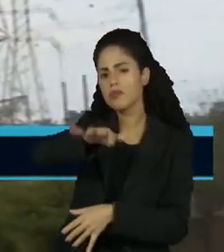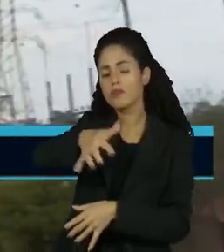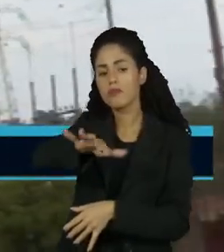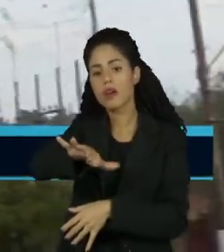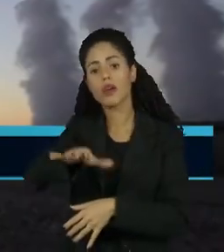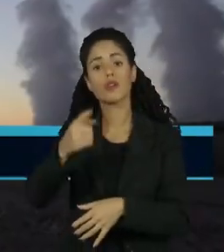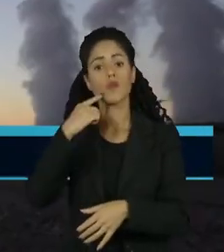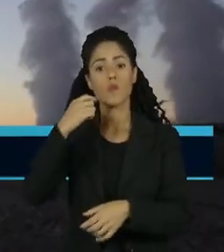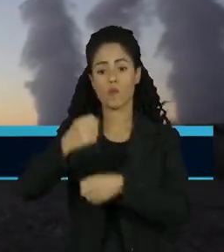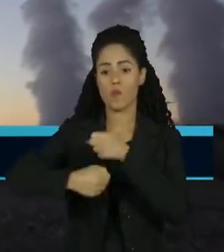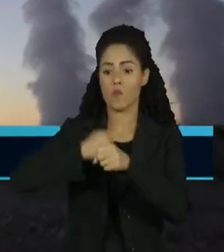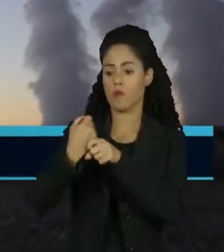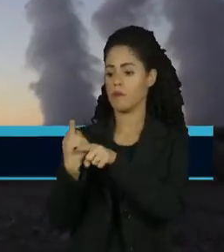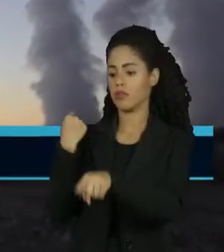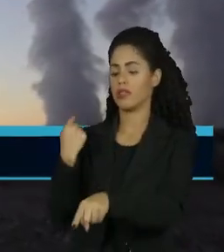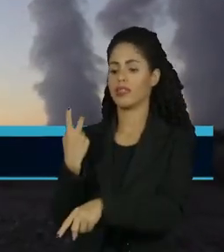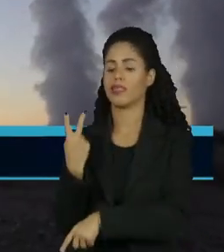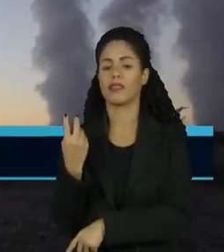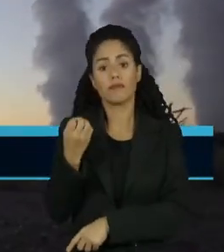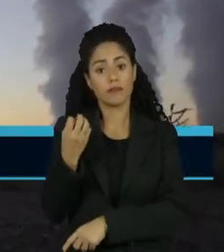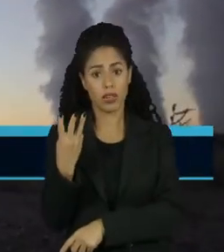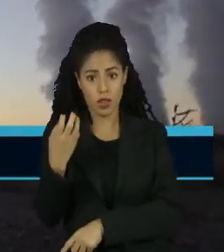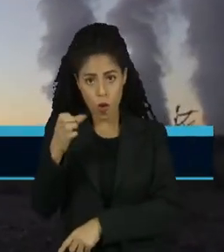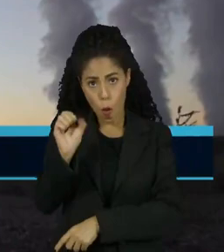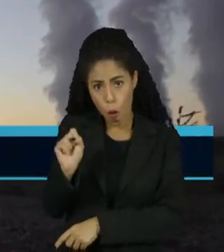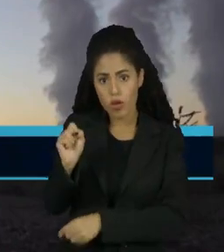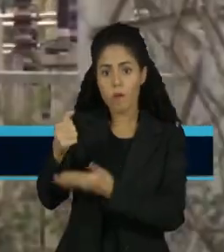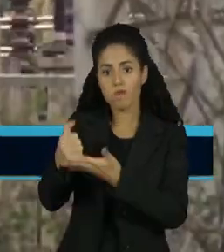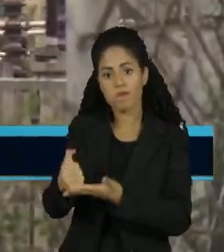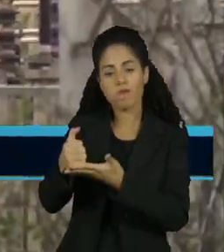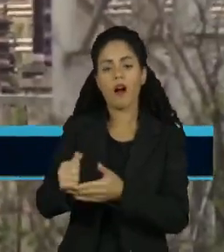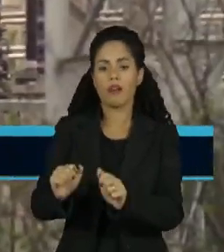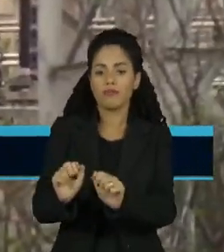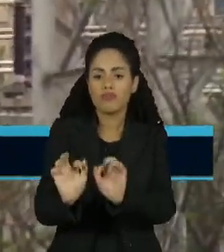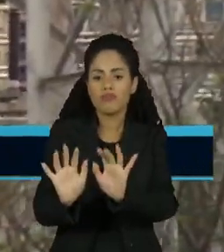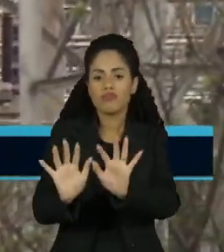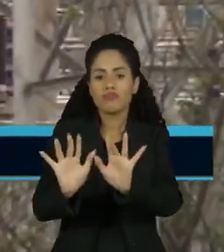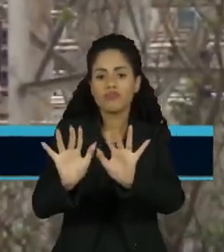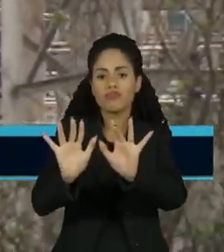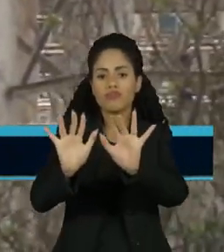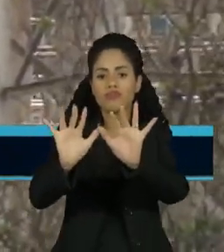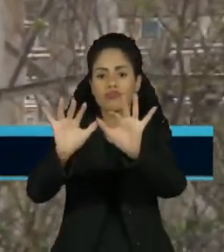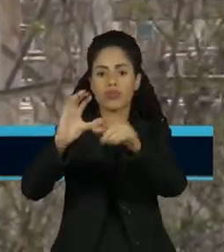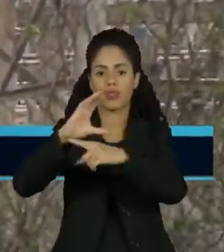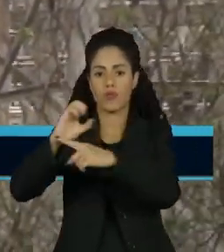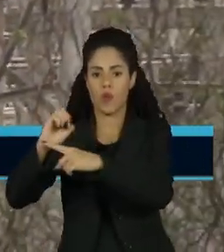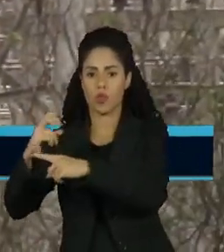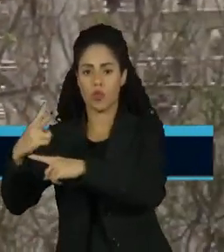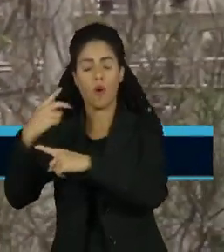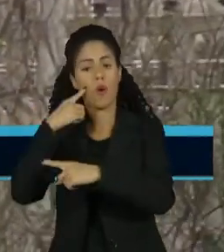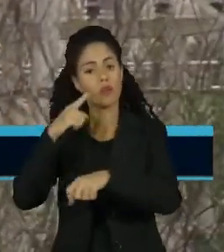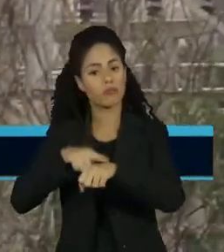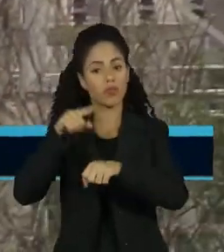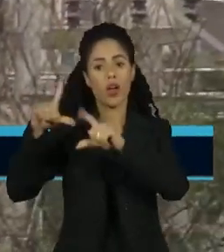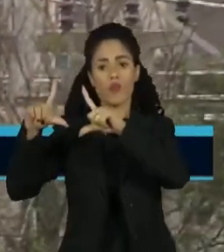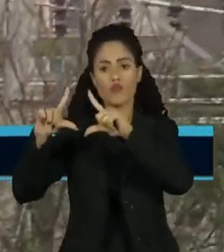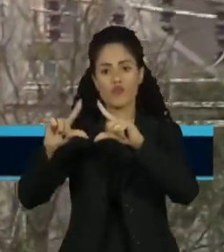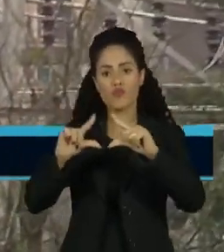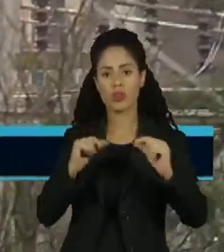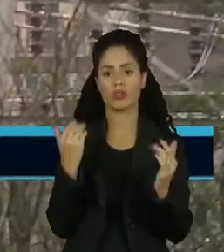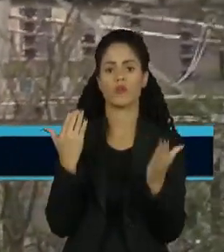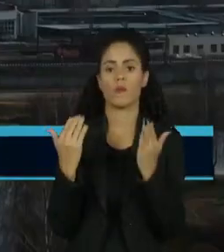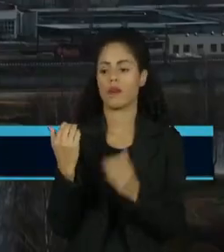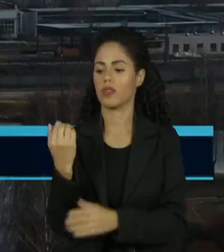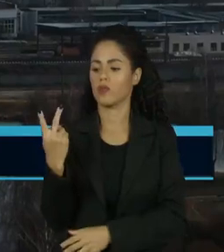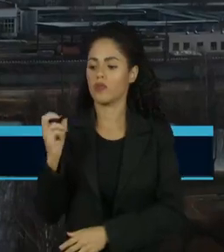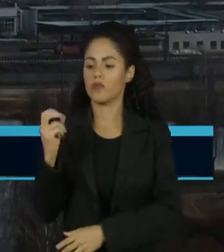produziu no ano passado 38,5 kg de dióxido de carbono por megawatt-hora gerado, a menor taxa desde 2012.